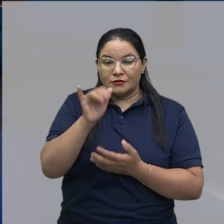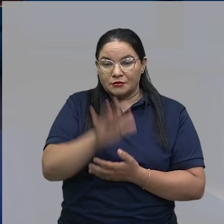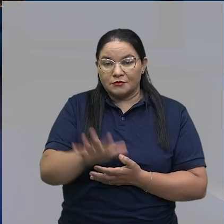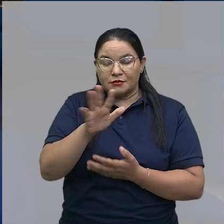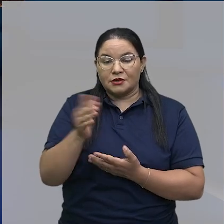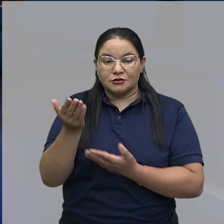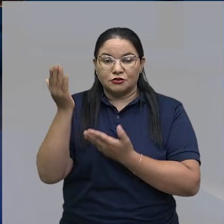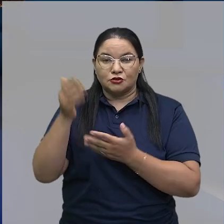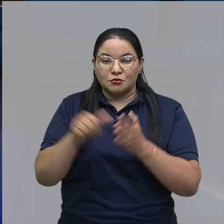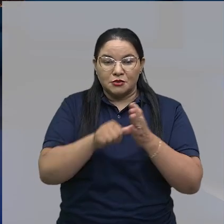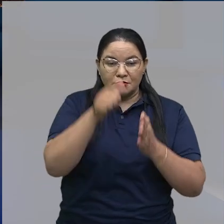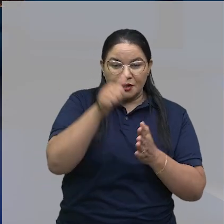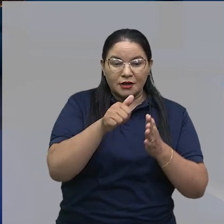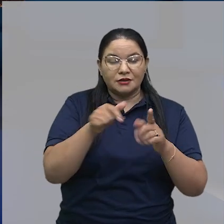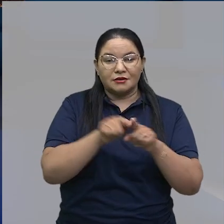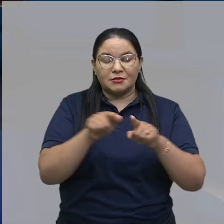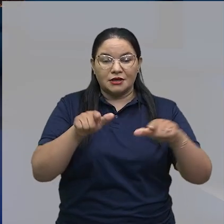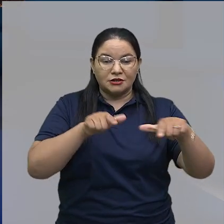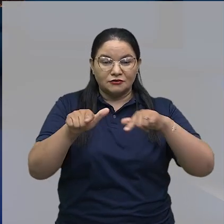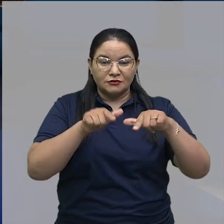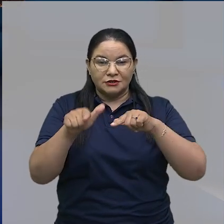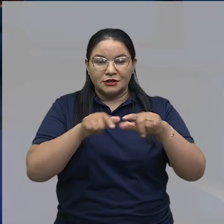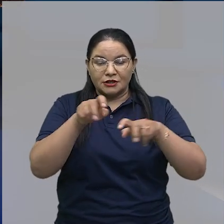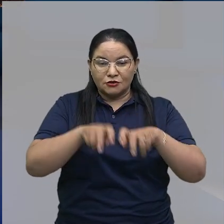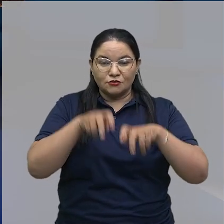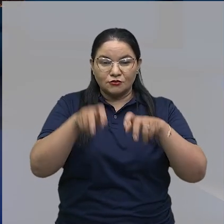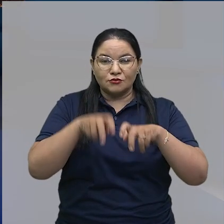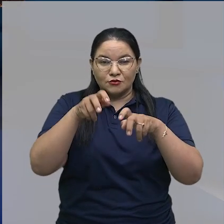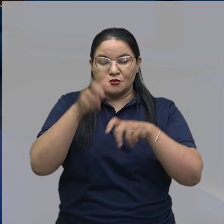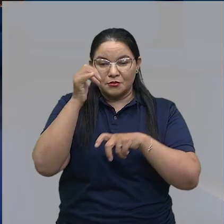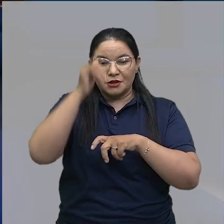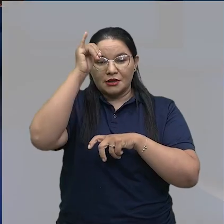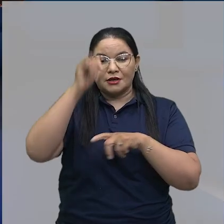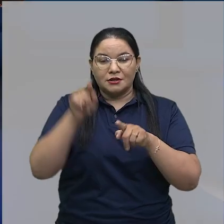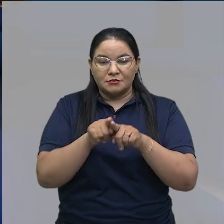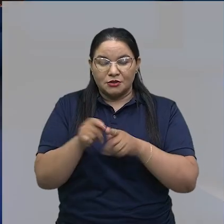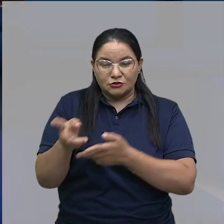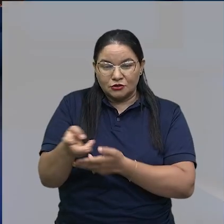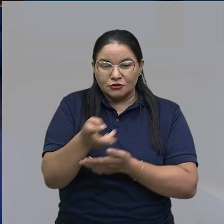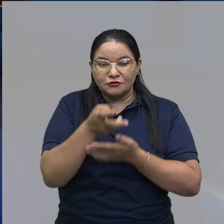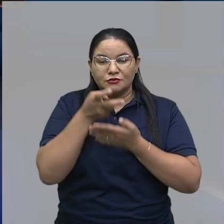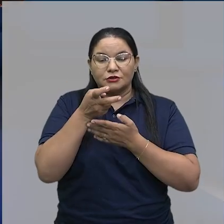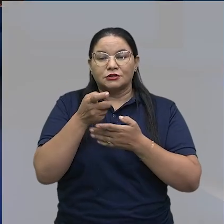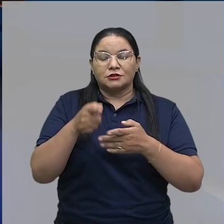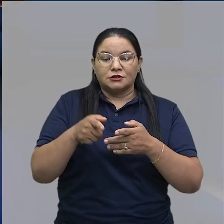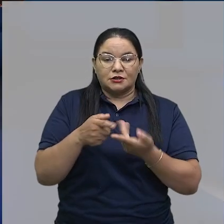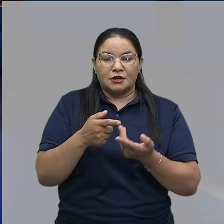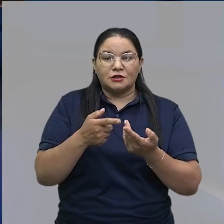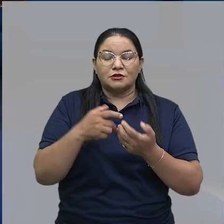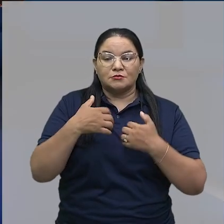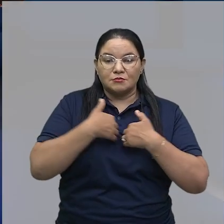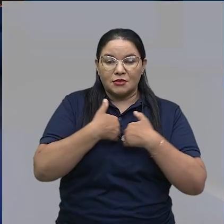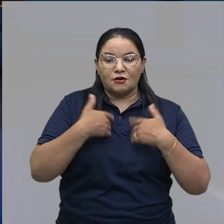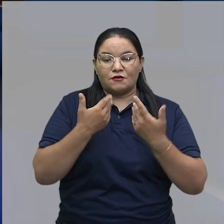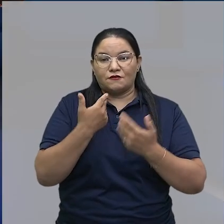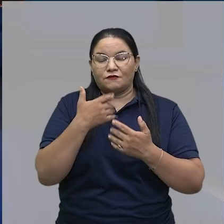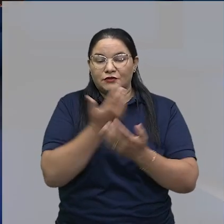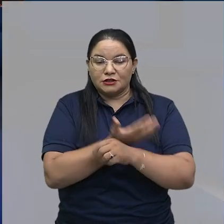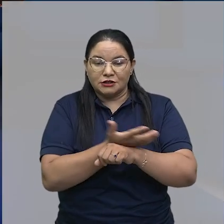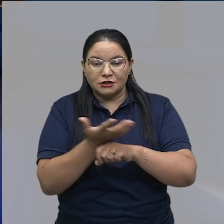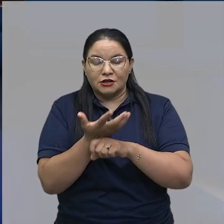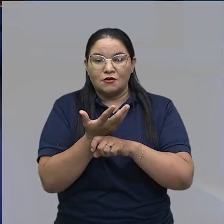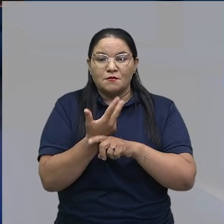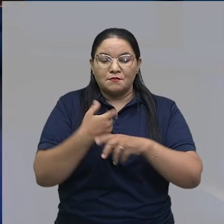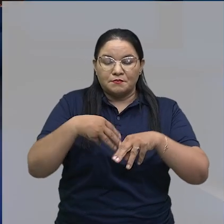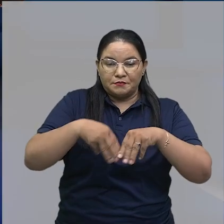setor primário, né? Temos a atividade de agricultura, pecuária, o extrativismo, que pode ser animal, vegetal, mineral. São